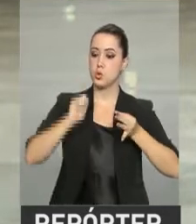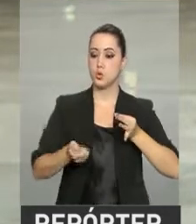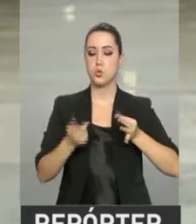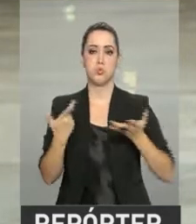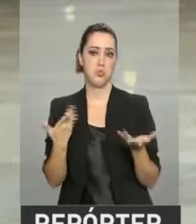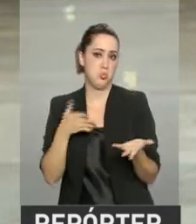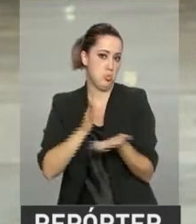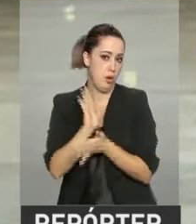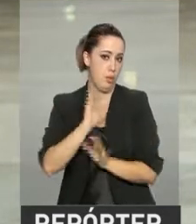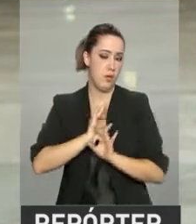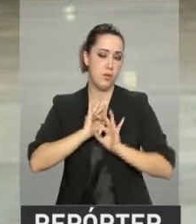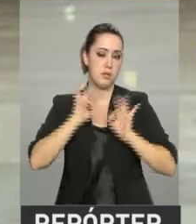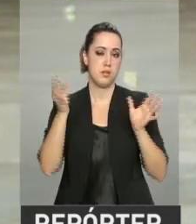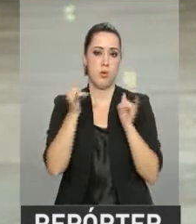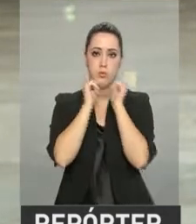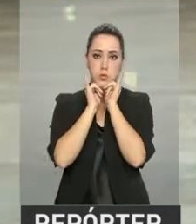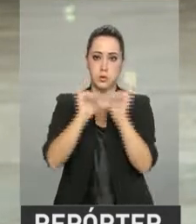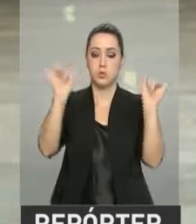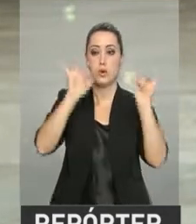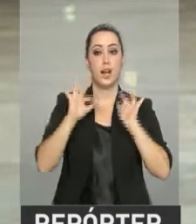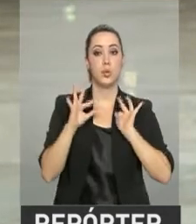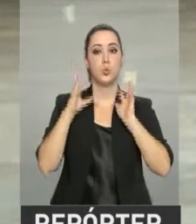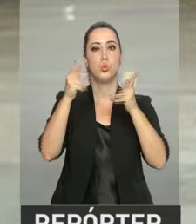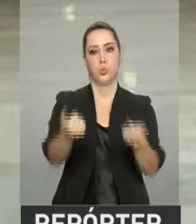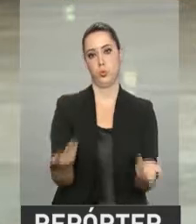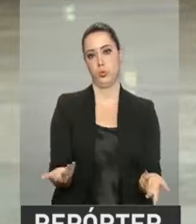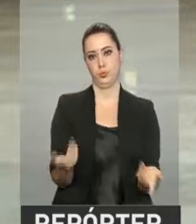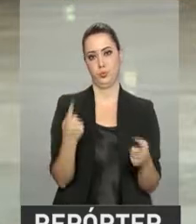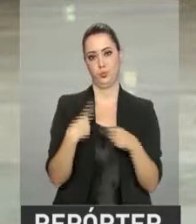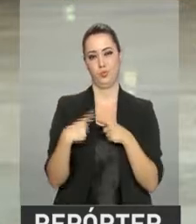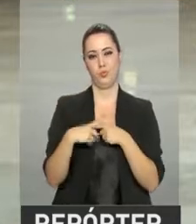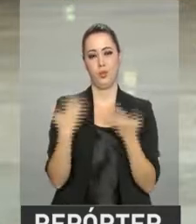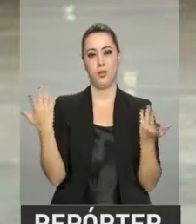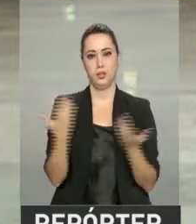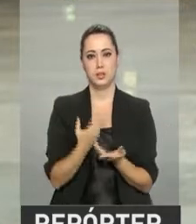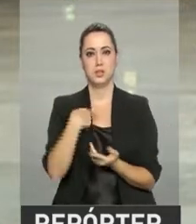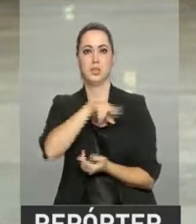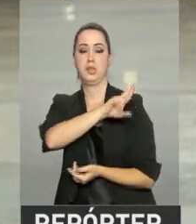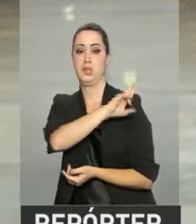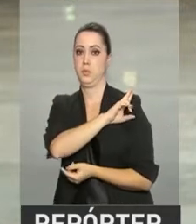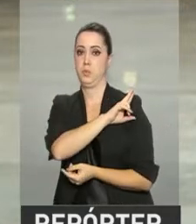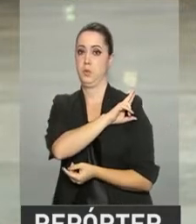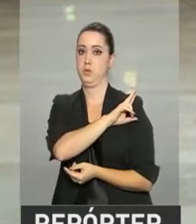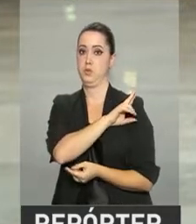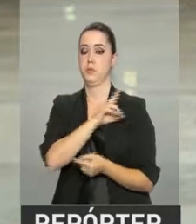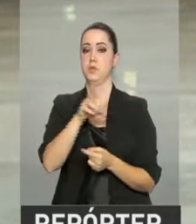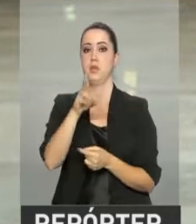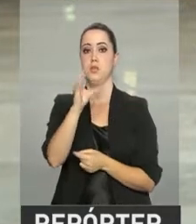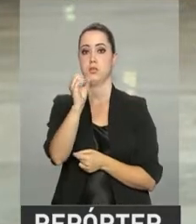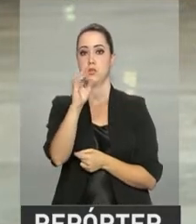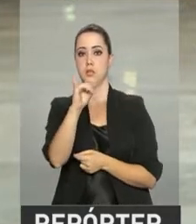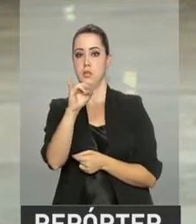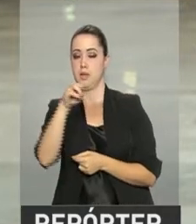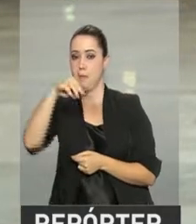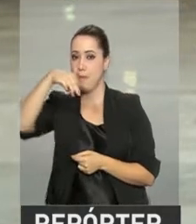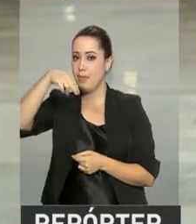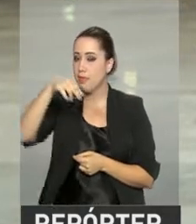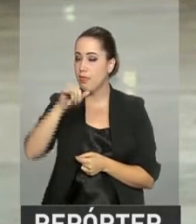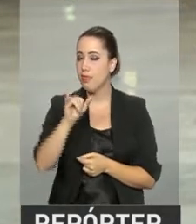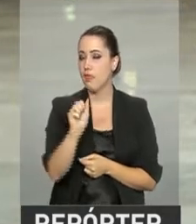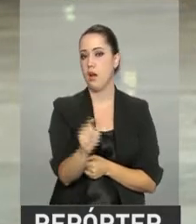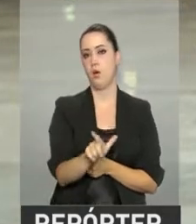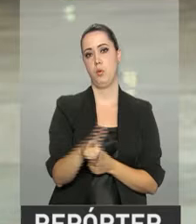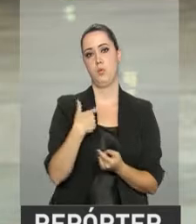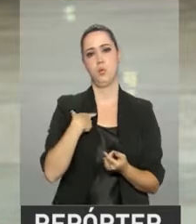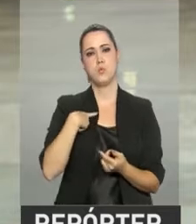homologação e divulgadas por completo o objetivo é que a responsabilidade criminal dos investigados seja analisada o mais